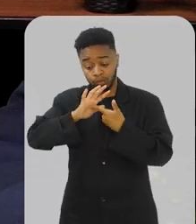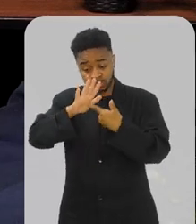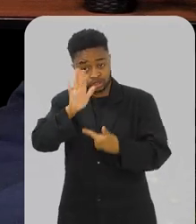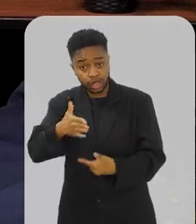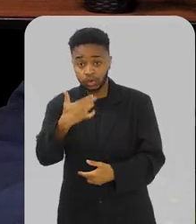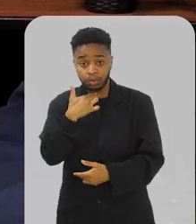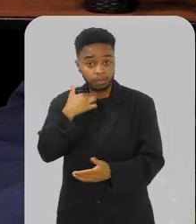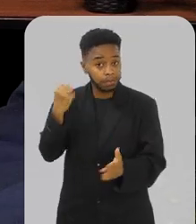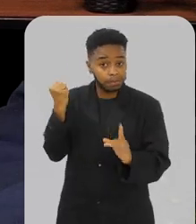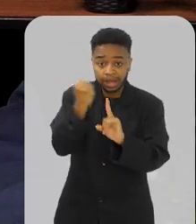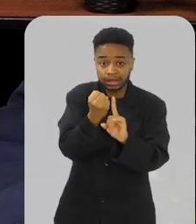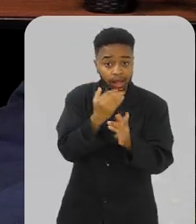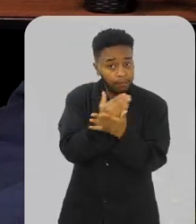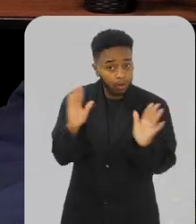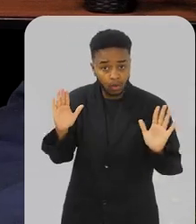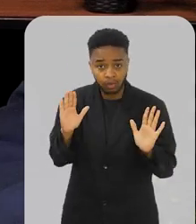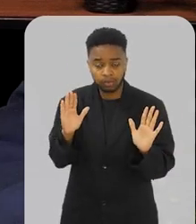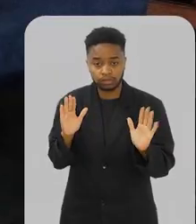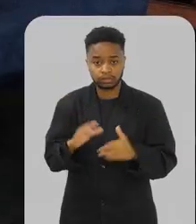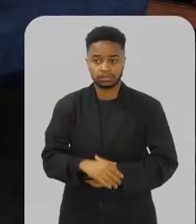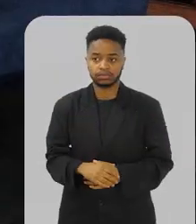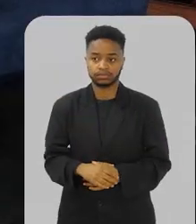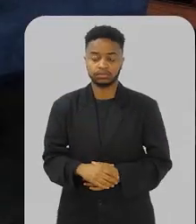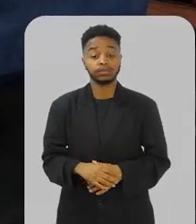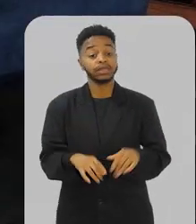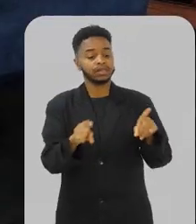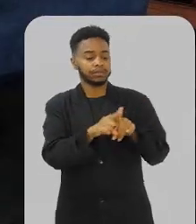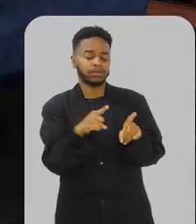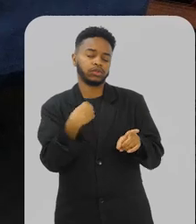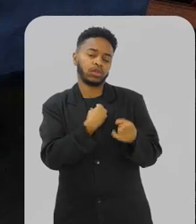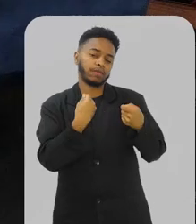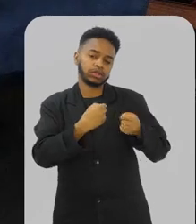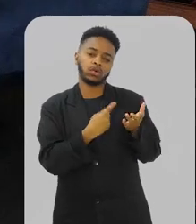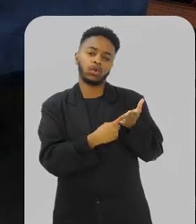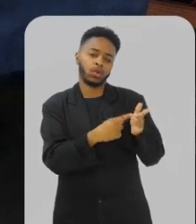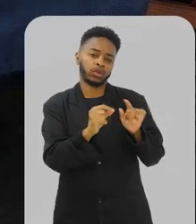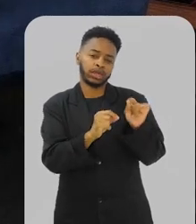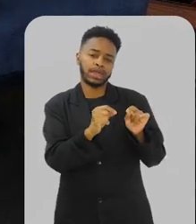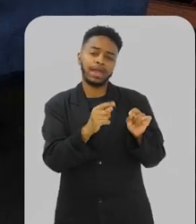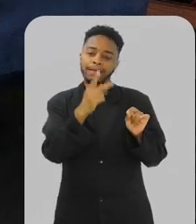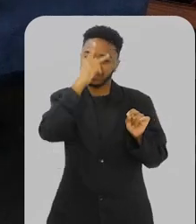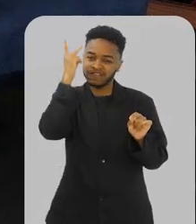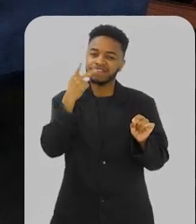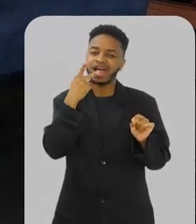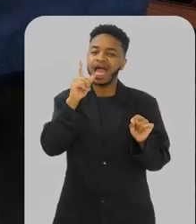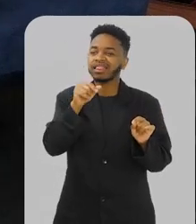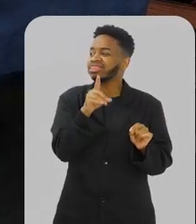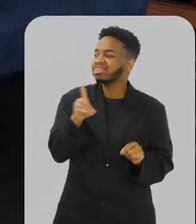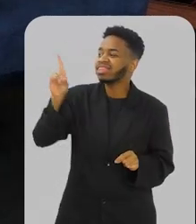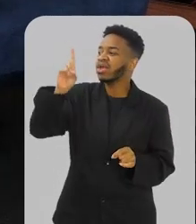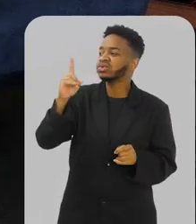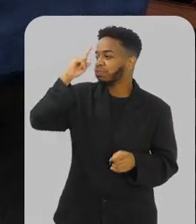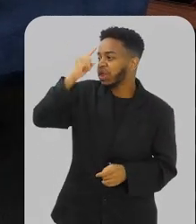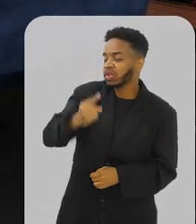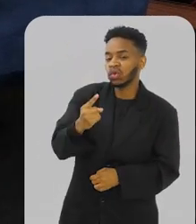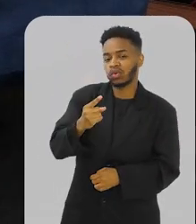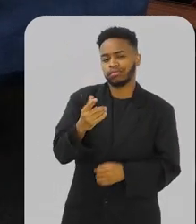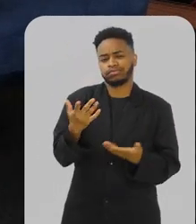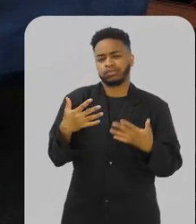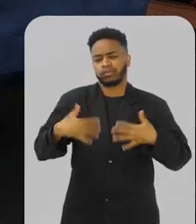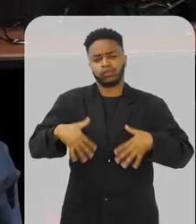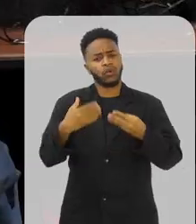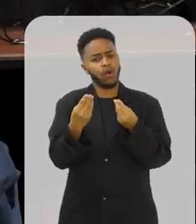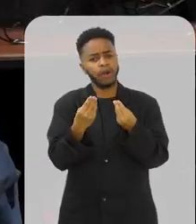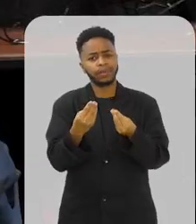mate. Acabou. Que, aliás, vamos combinar com o que botam na conta de Deus é uma grandeza, né, menino? Porque